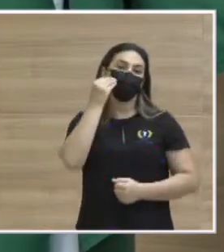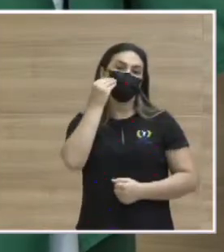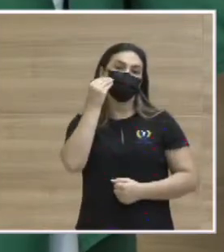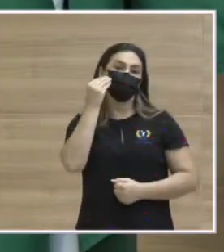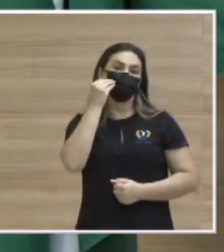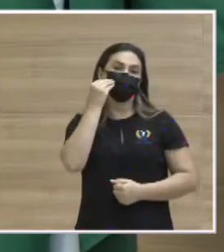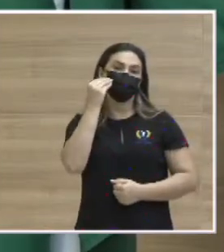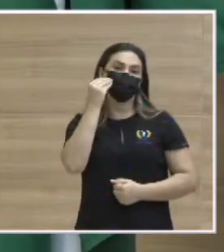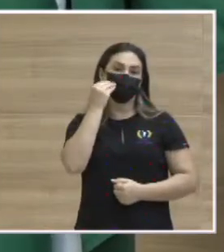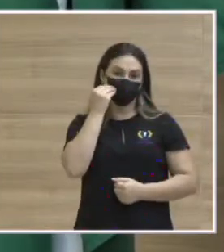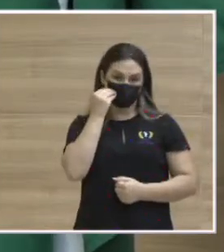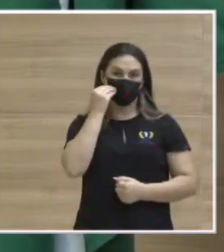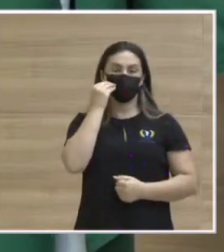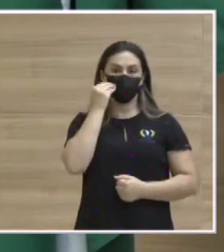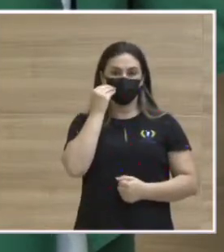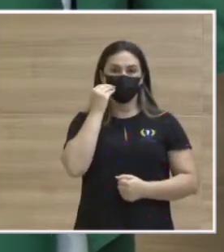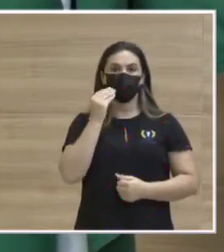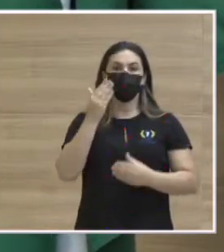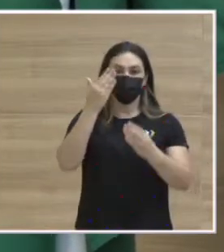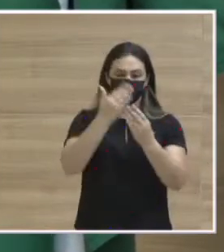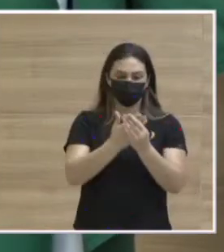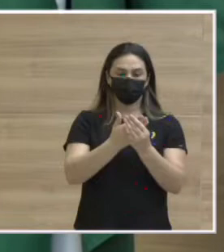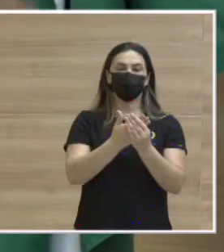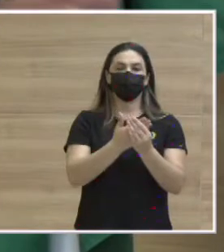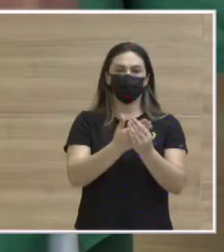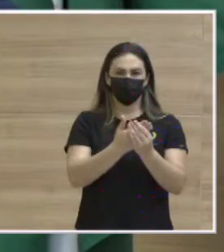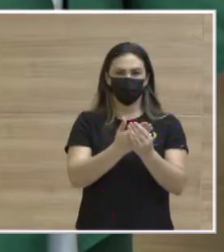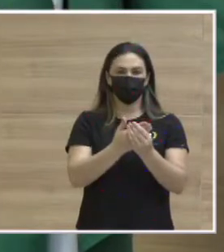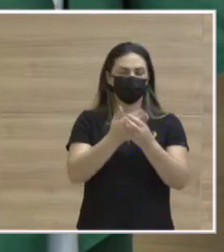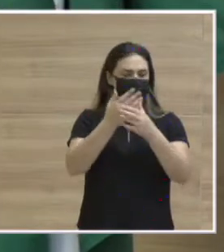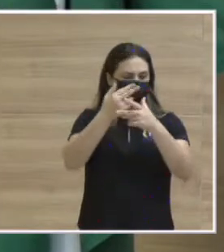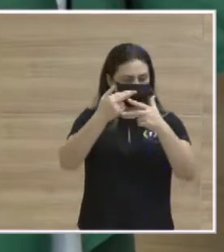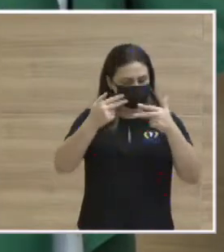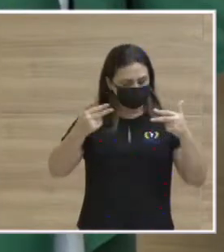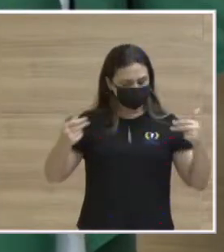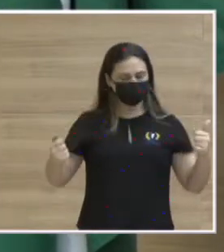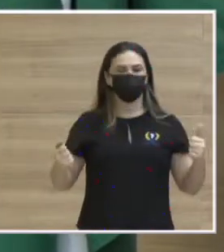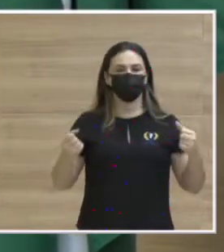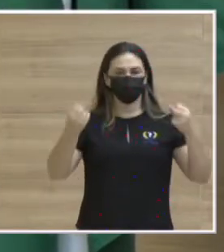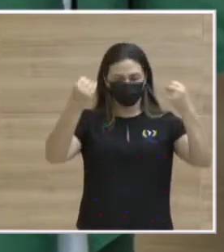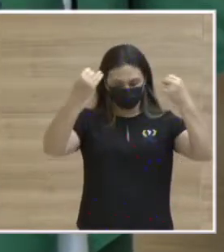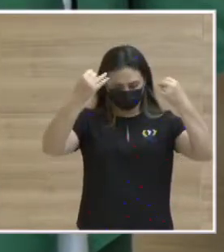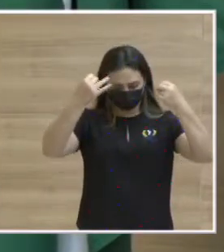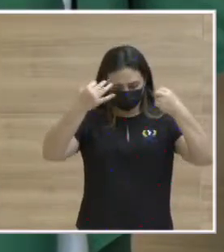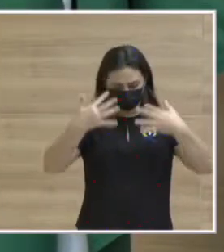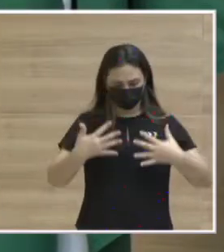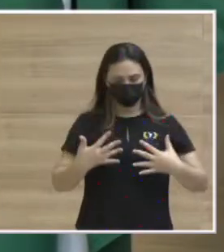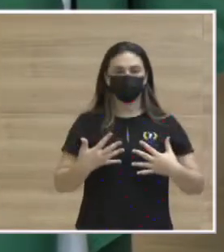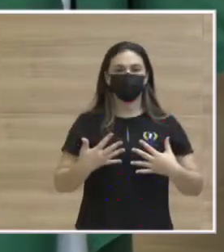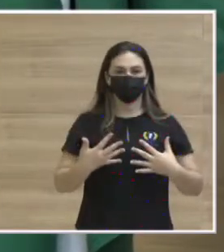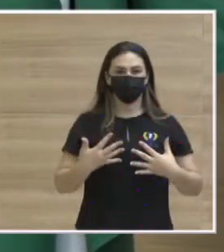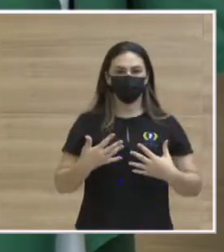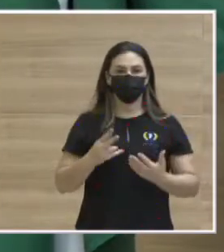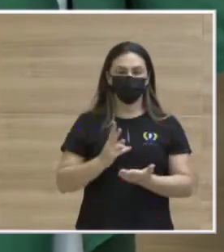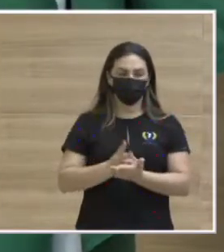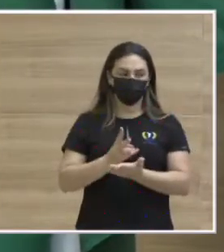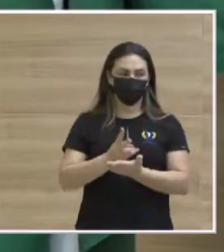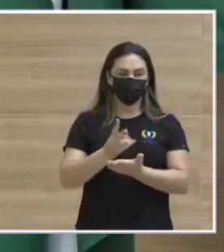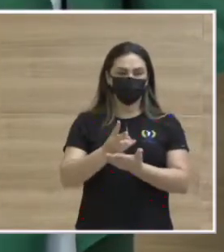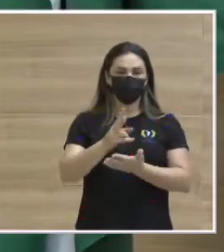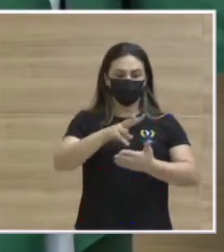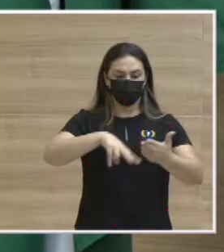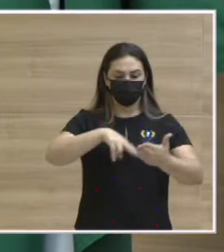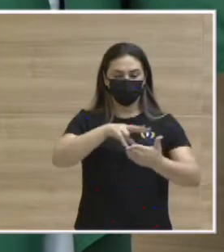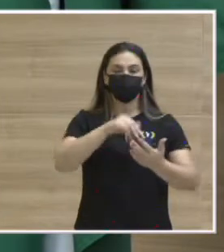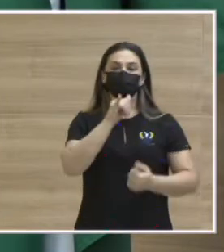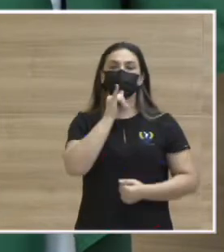oportunizando passivos processos, enxurradas futuras. Darei continuidade à minha leitura, logicamente,